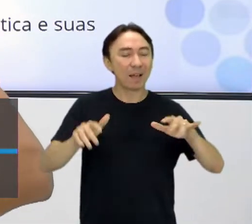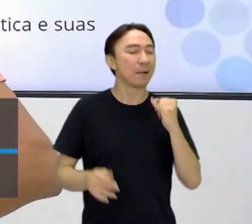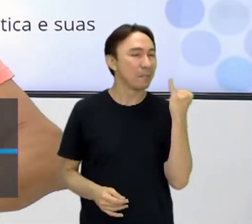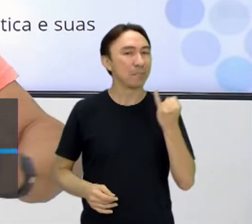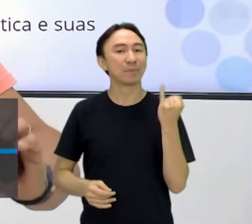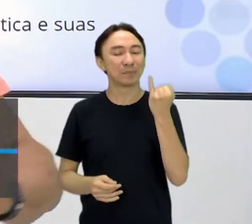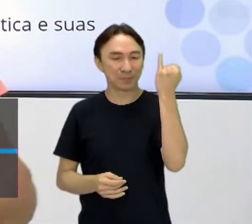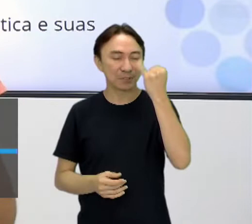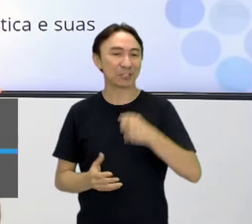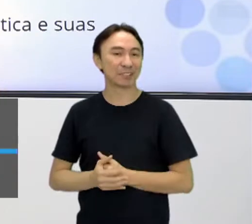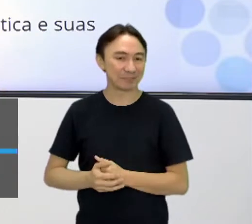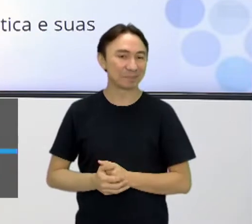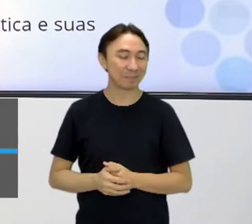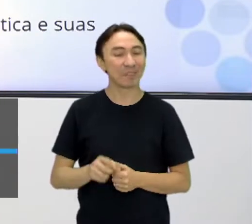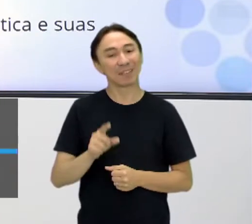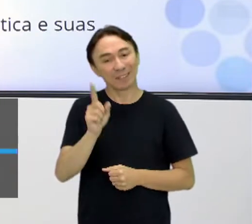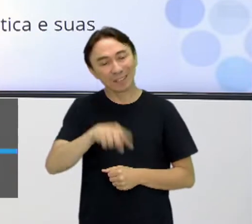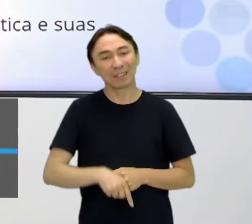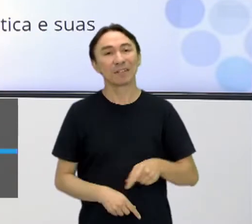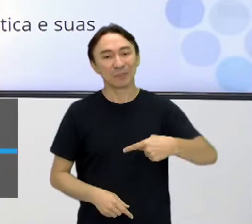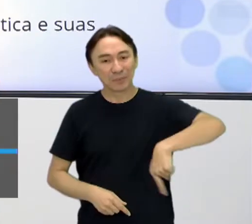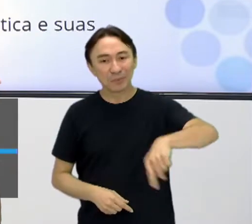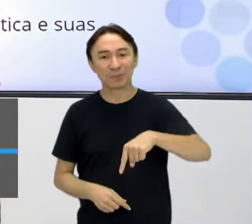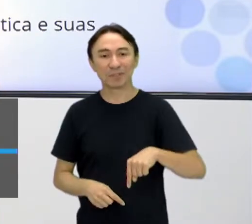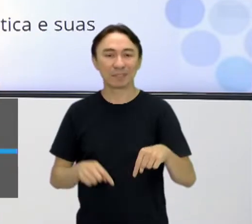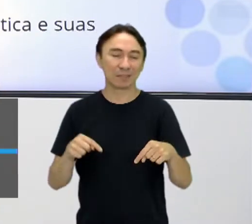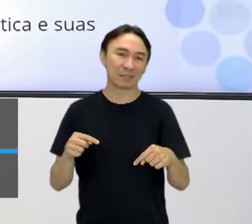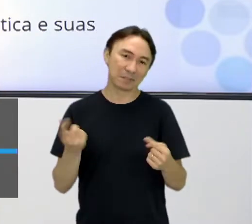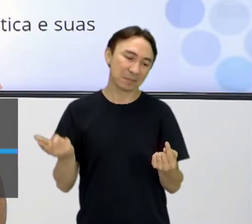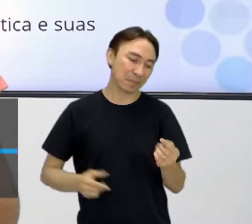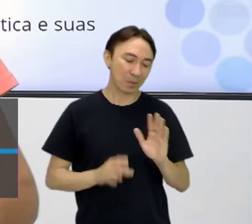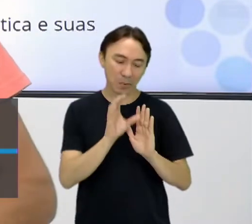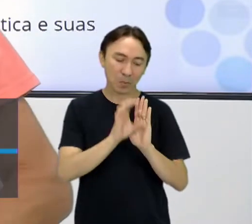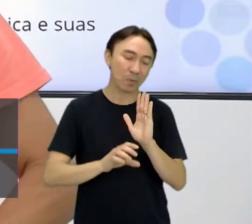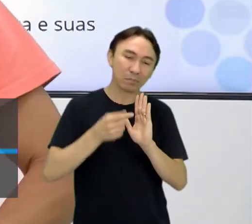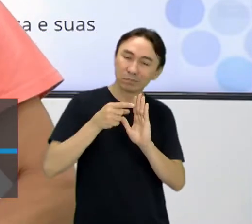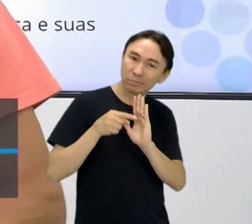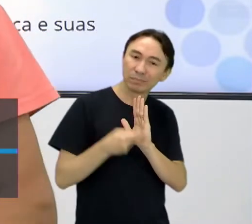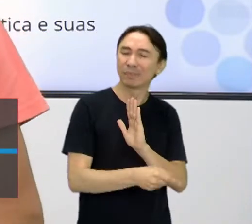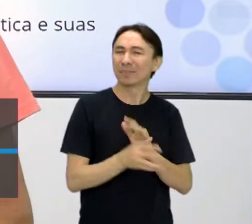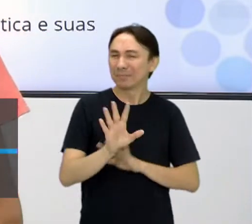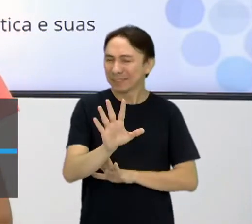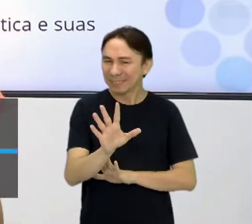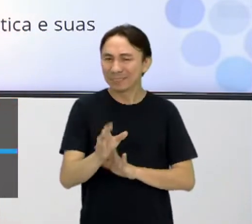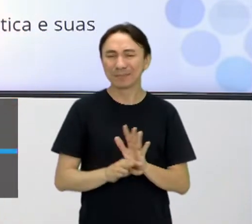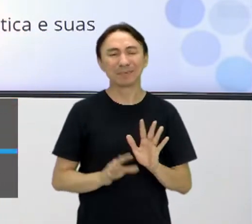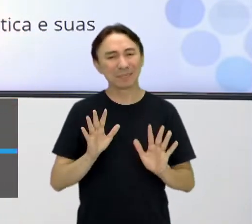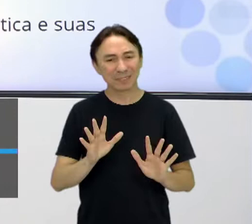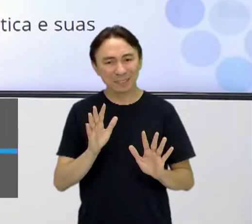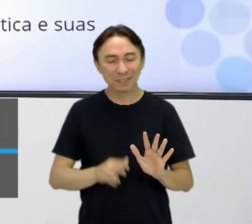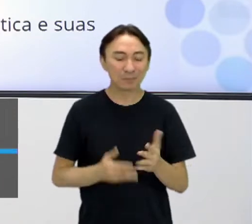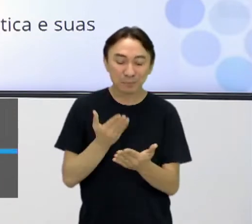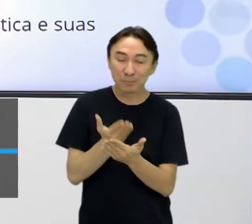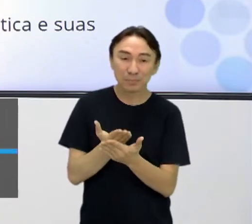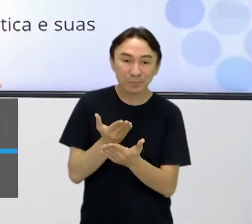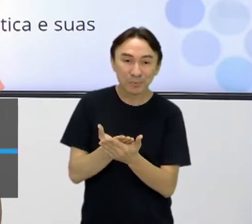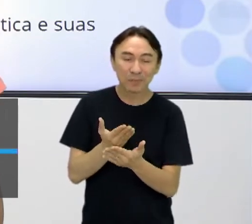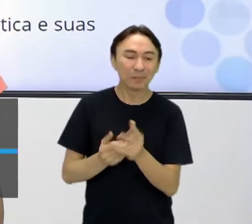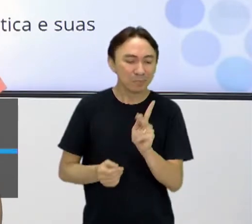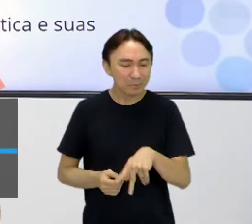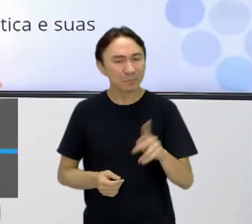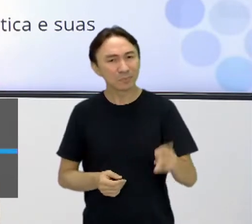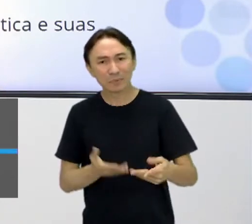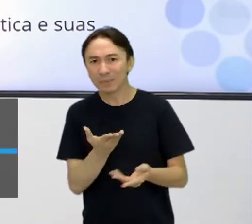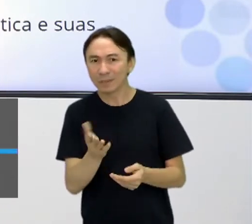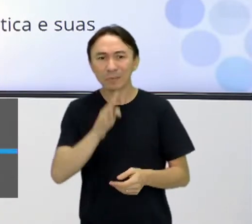mais ampla, né, que é o nosso aprofundamento curricular. Ah, professor Osmar, você é professor de matemática, né? Sim, ok, mas o